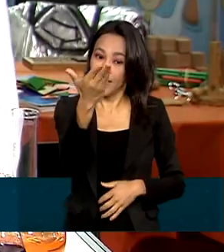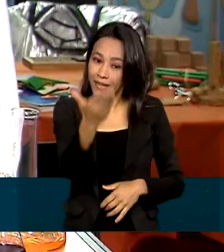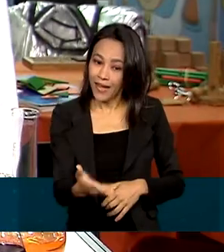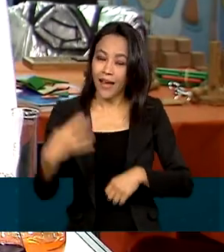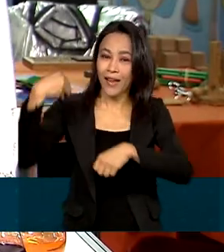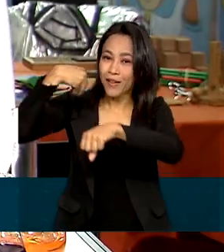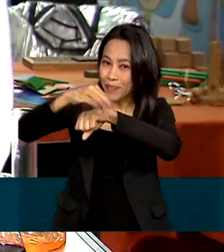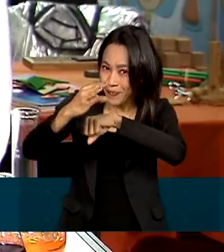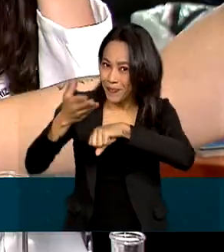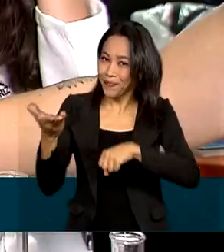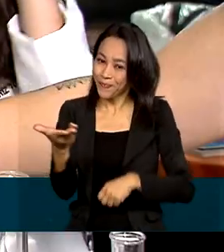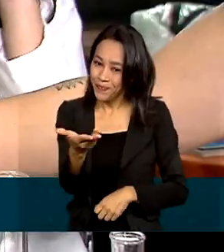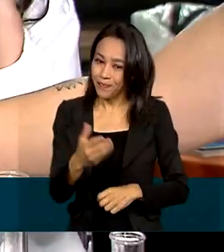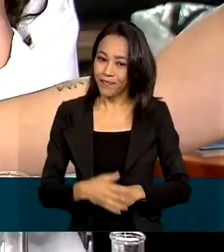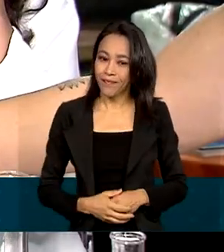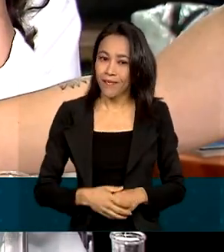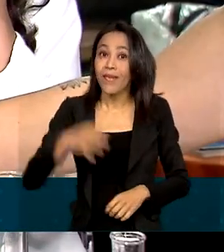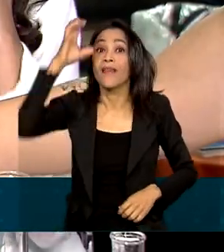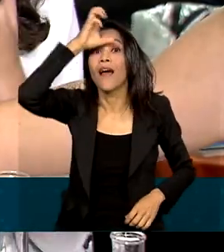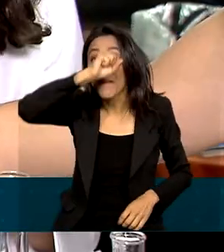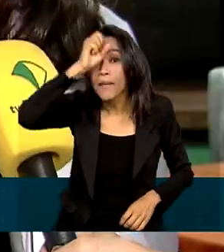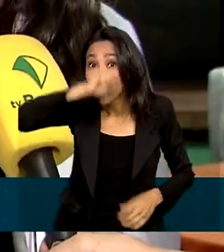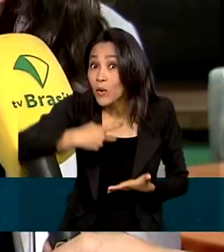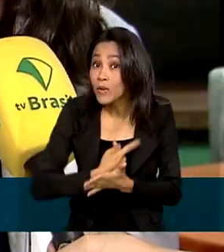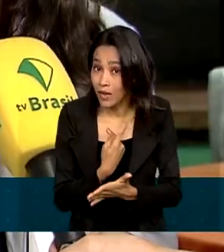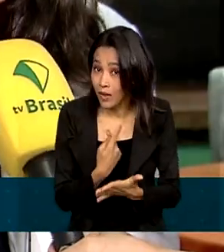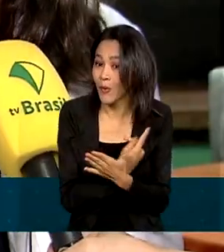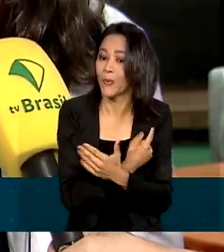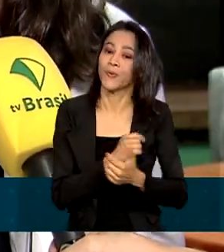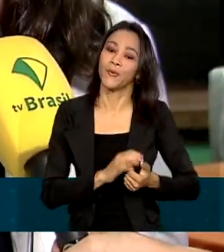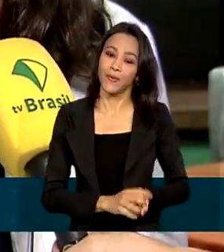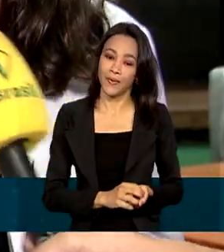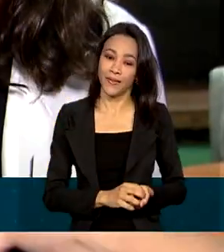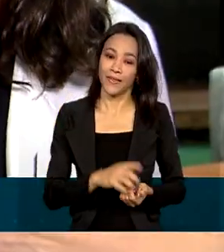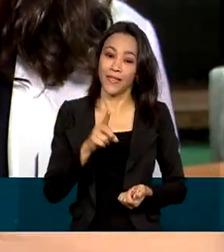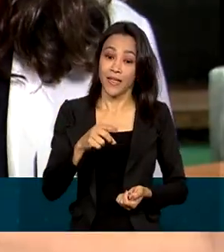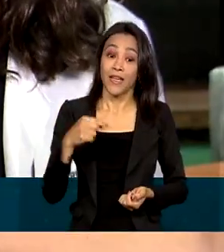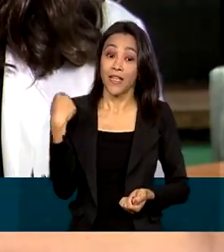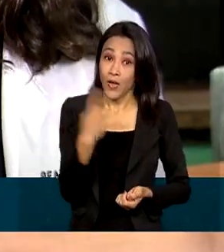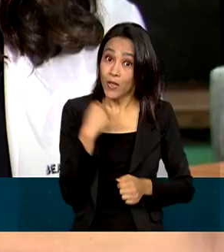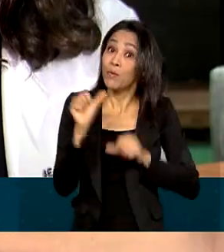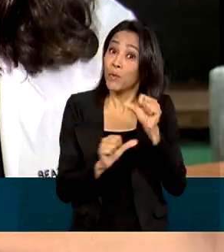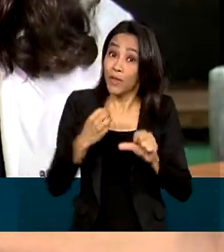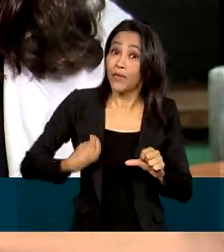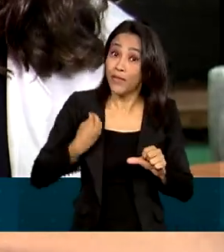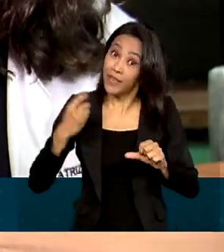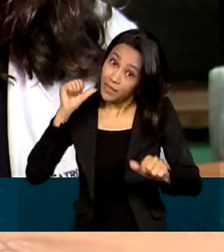nossas cientistas. Aprenda com os erros, a ciência muda vidas e transforma o futuro.